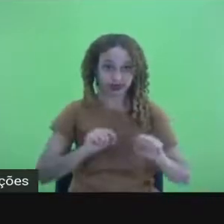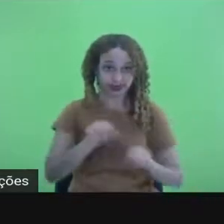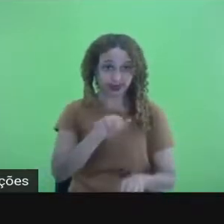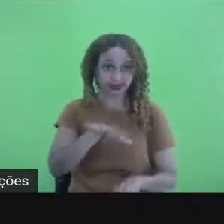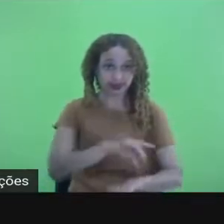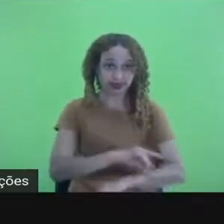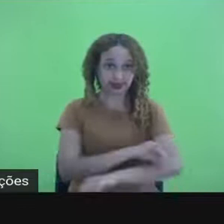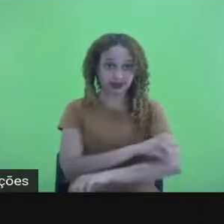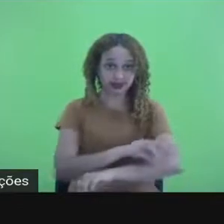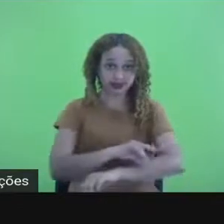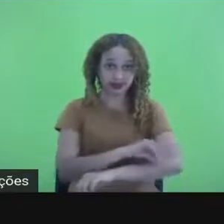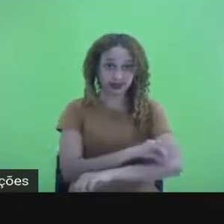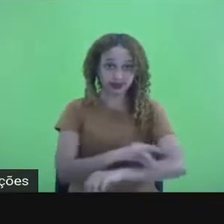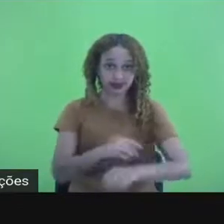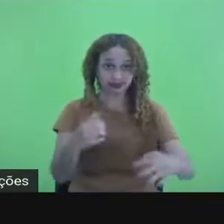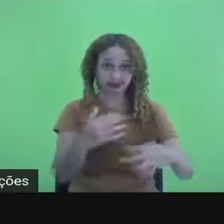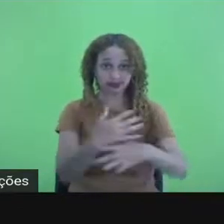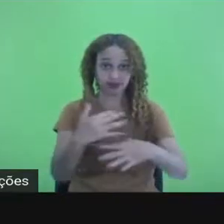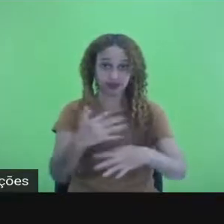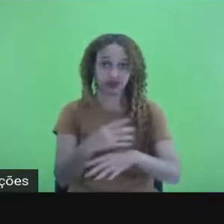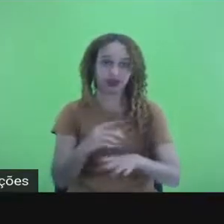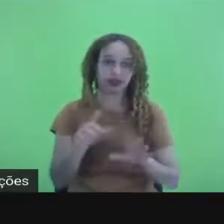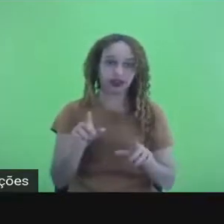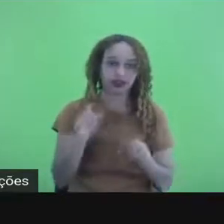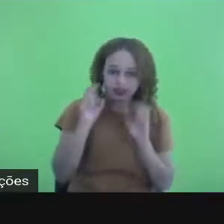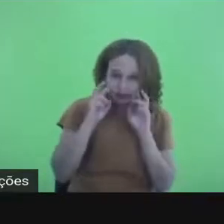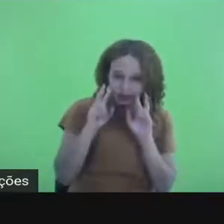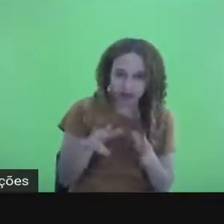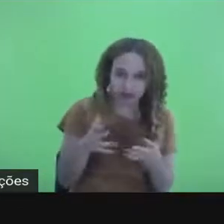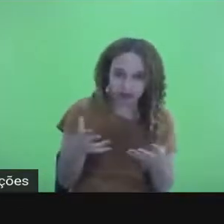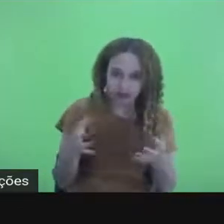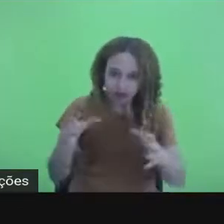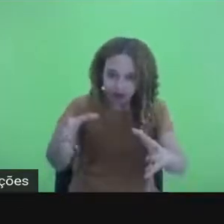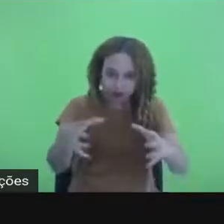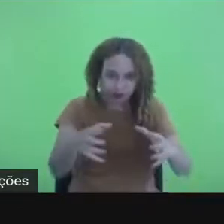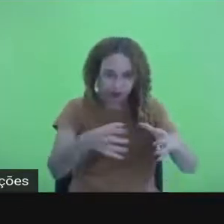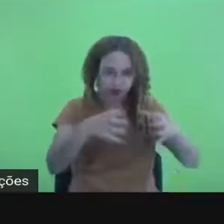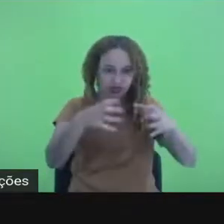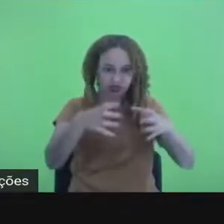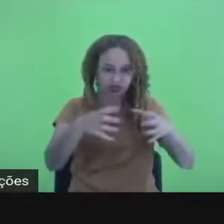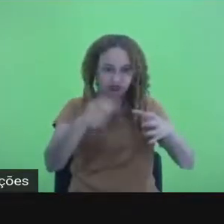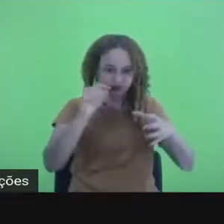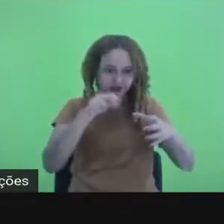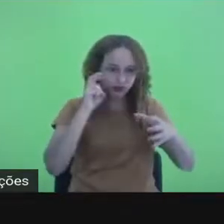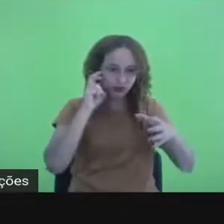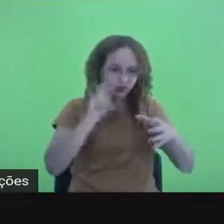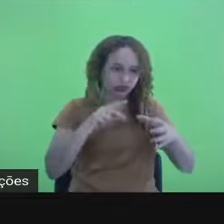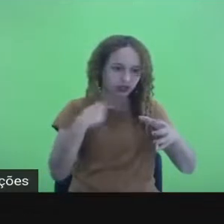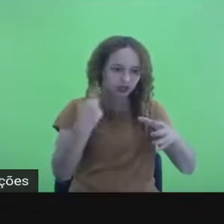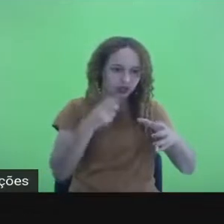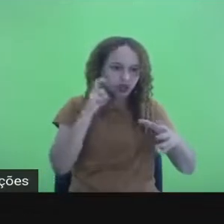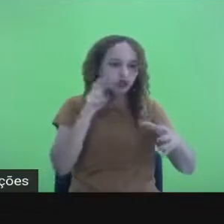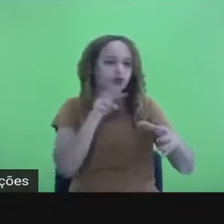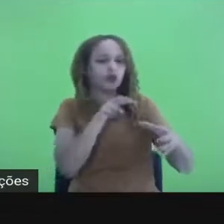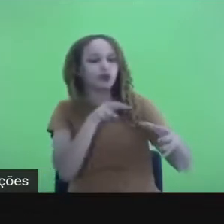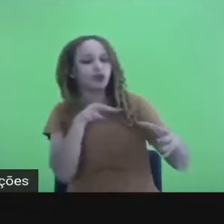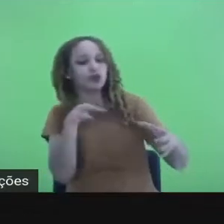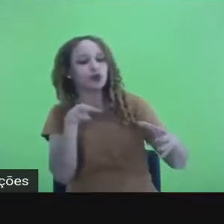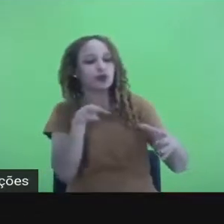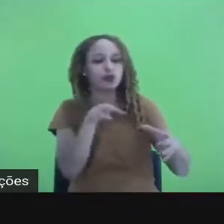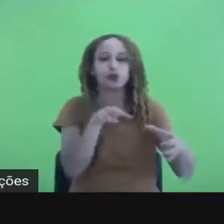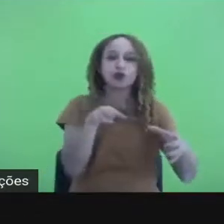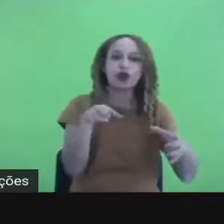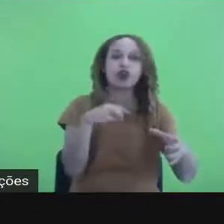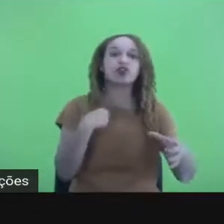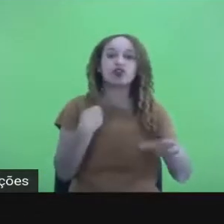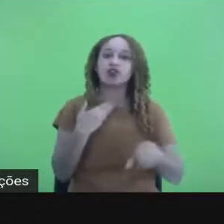é uma bola cantada, né? Uma pedra cantada. A gente é treinado para ter esse olhar. Mas para a população como um